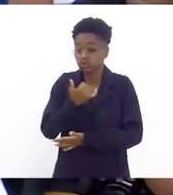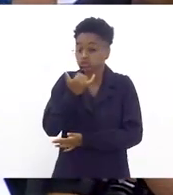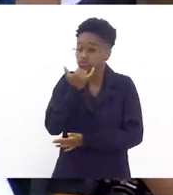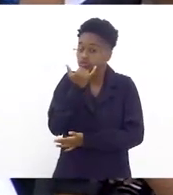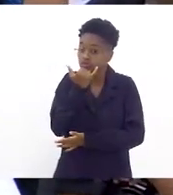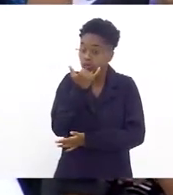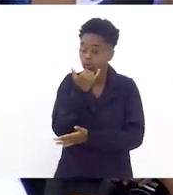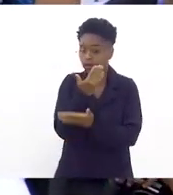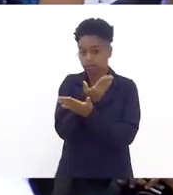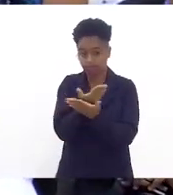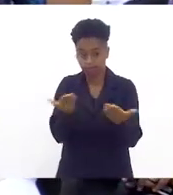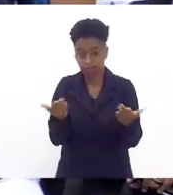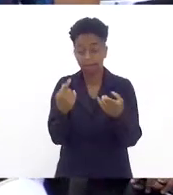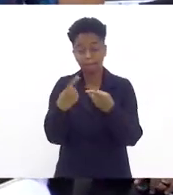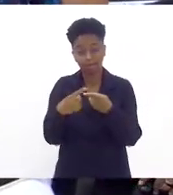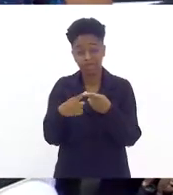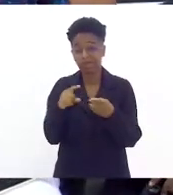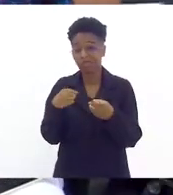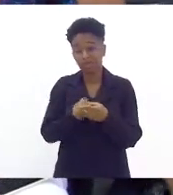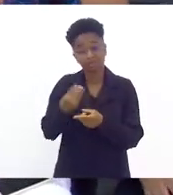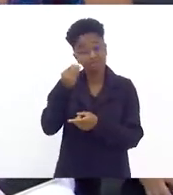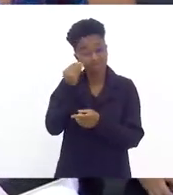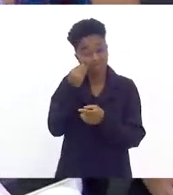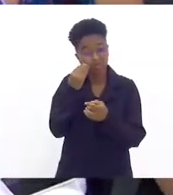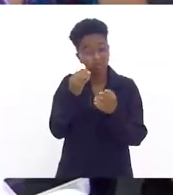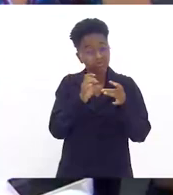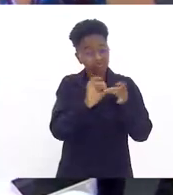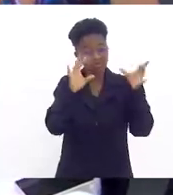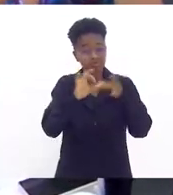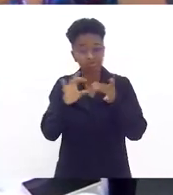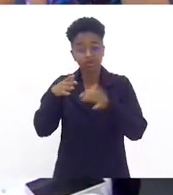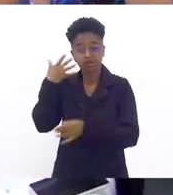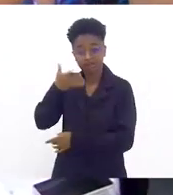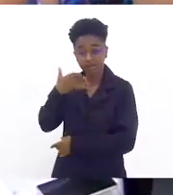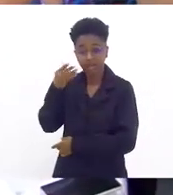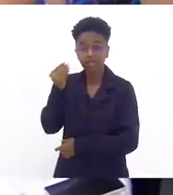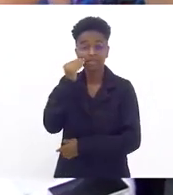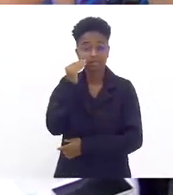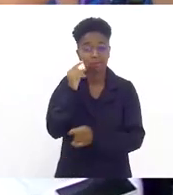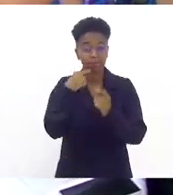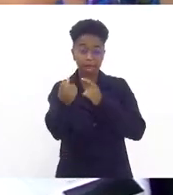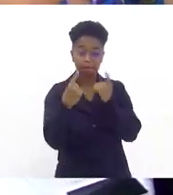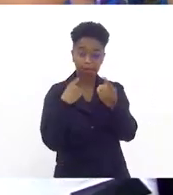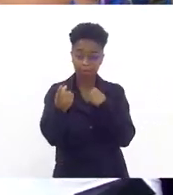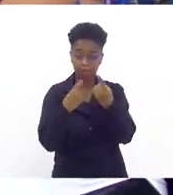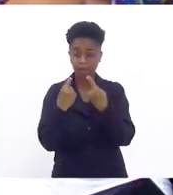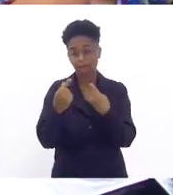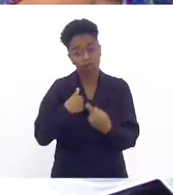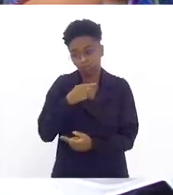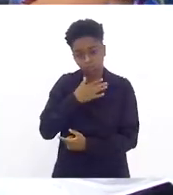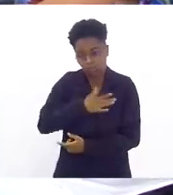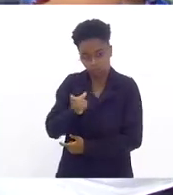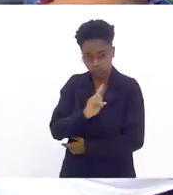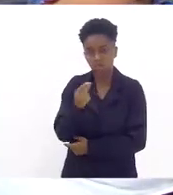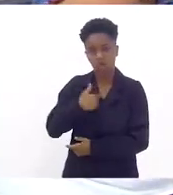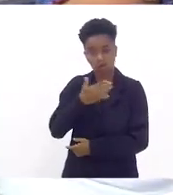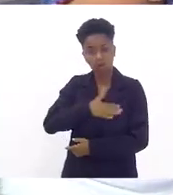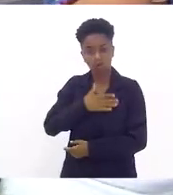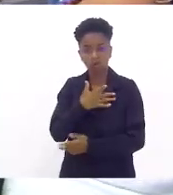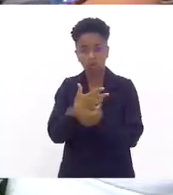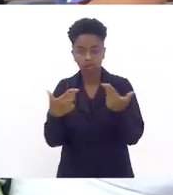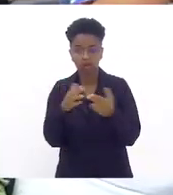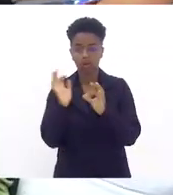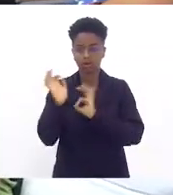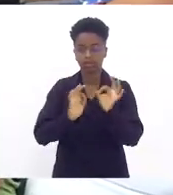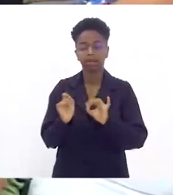porque a gente abriu o máximo que a gente pode para todo mundo falar fez ping pong no meio do salão que eu detesto eu gosto de coisa organizada